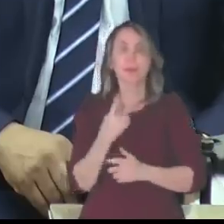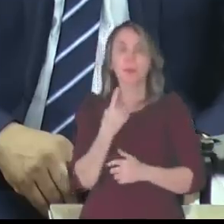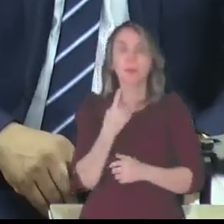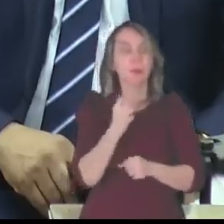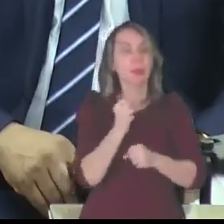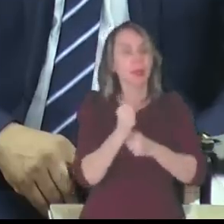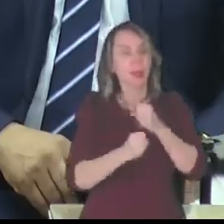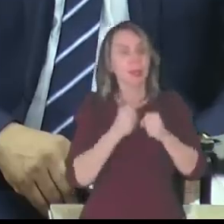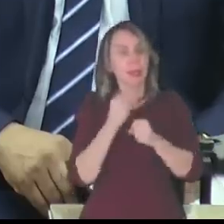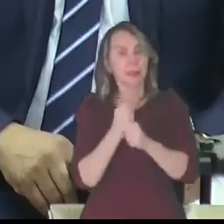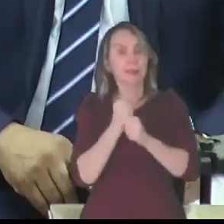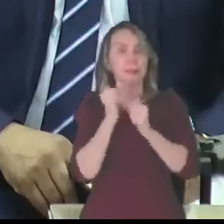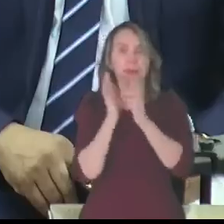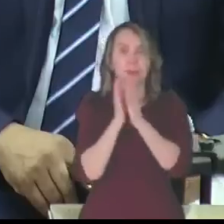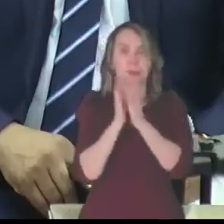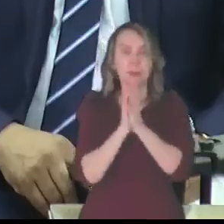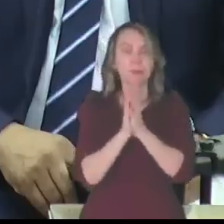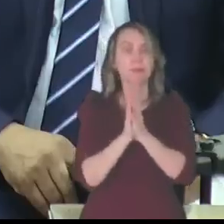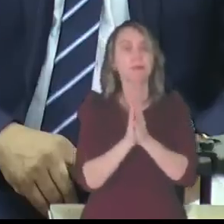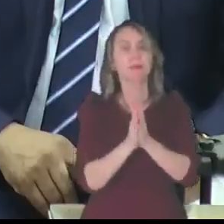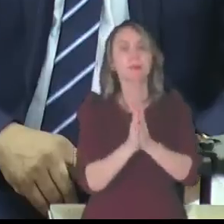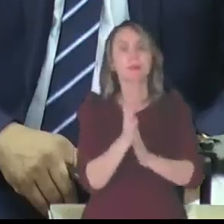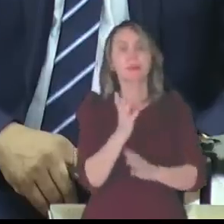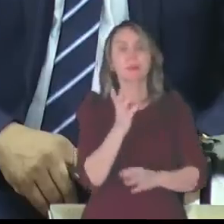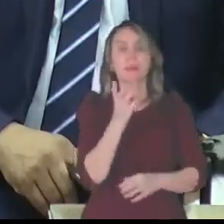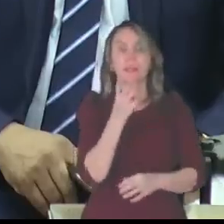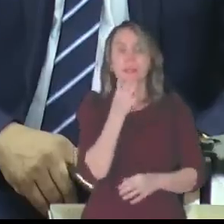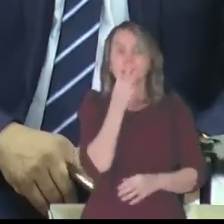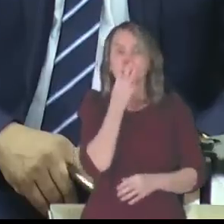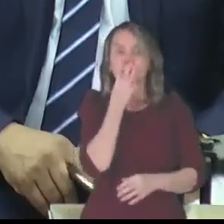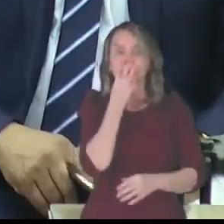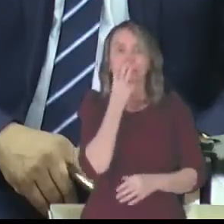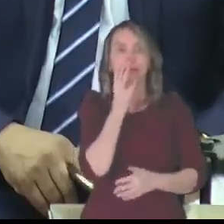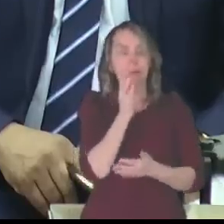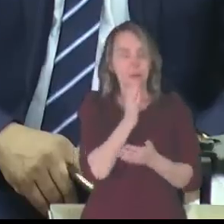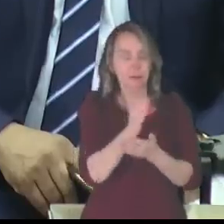Isaías 35 irmãos